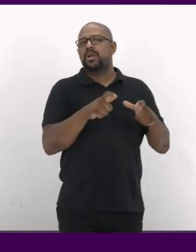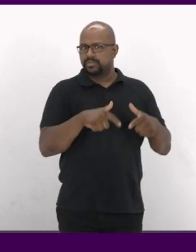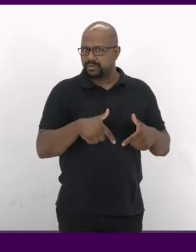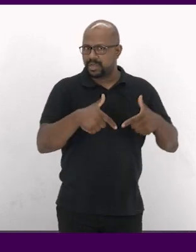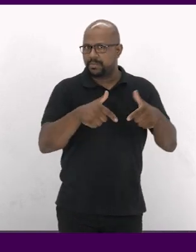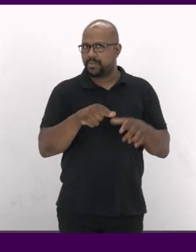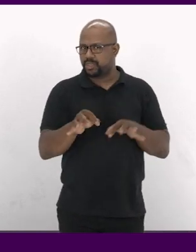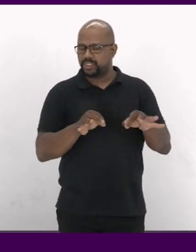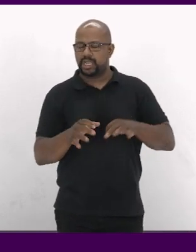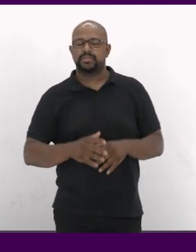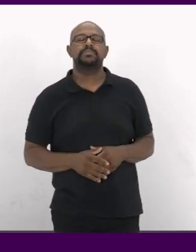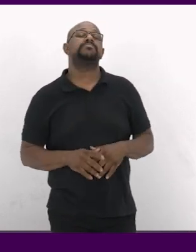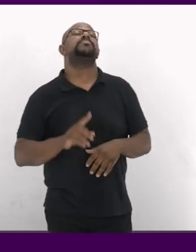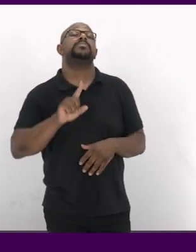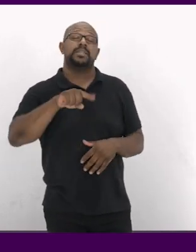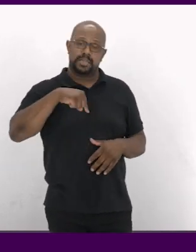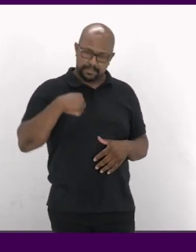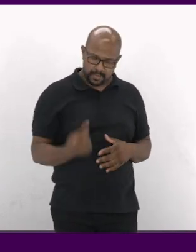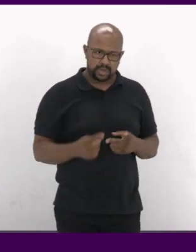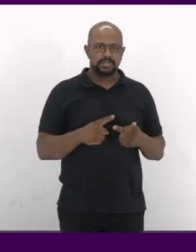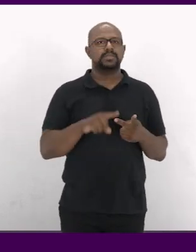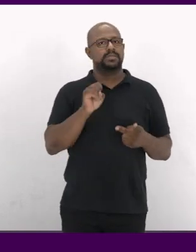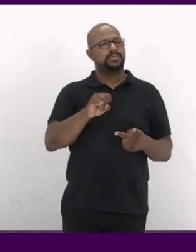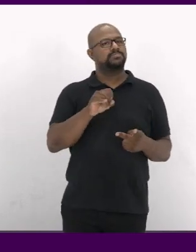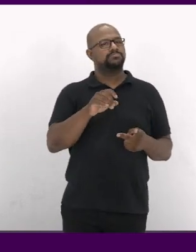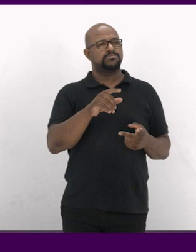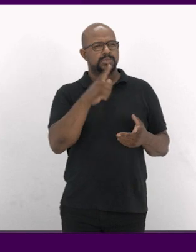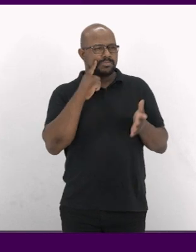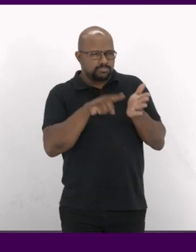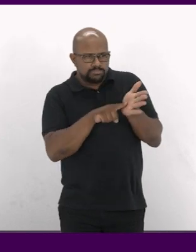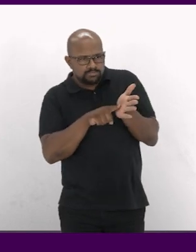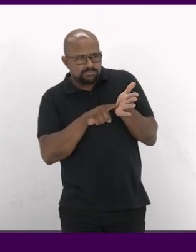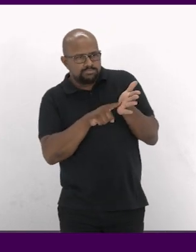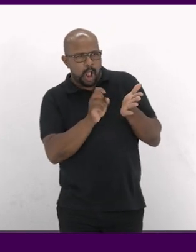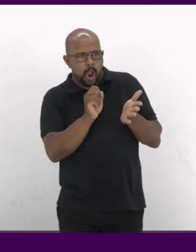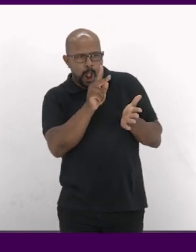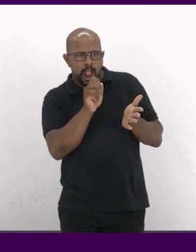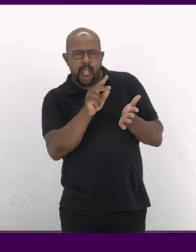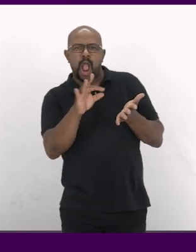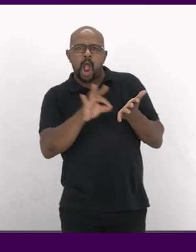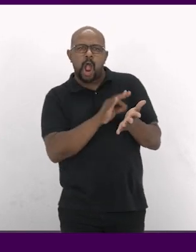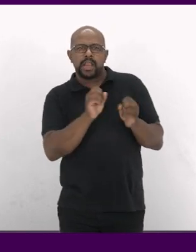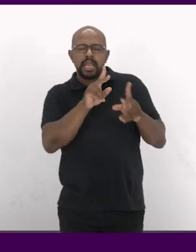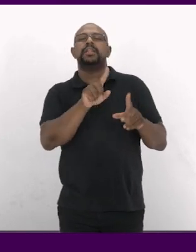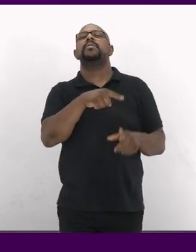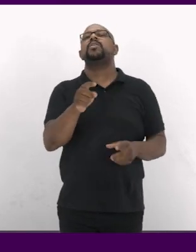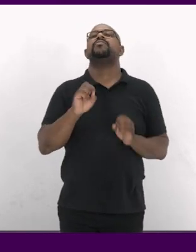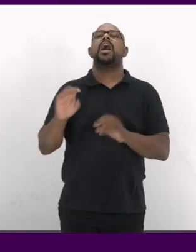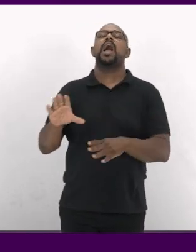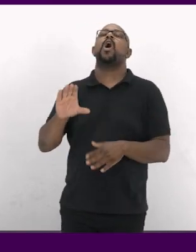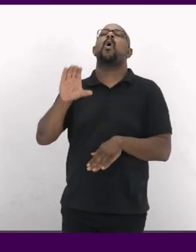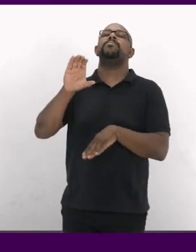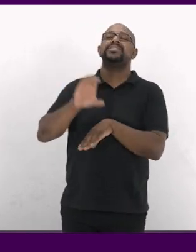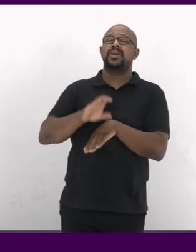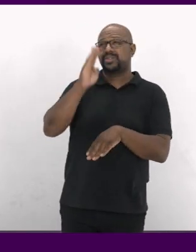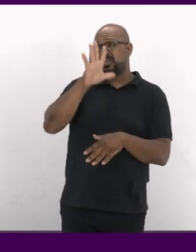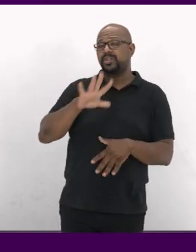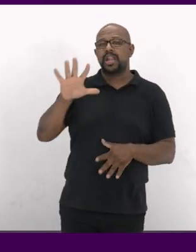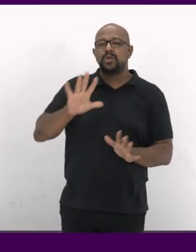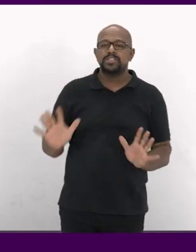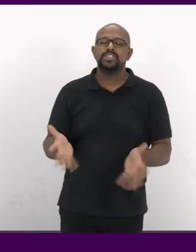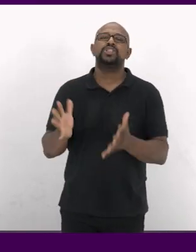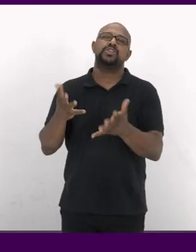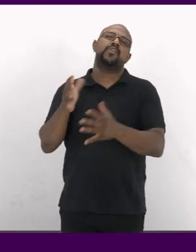onde será realizado o projeto. Depois, se tiver o aval dos especialistas, o projeto é submetido à Comissão Nacional de